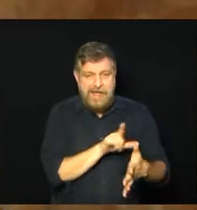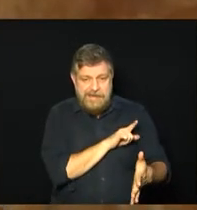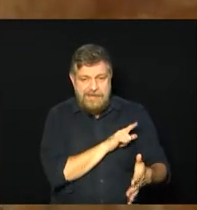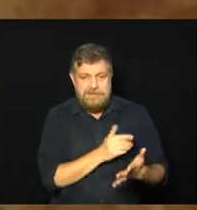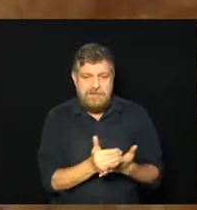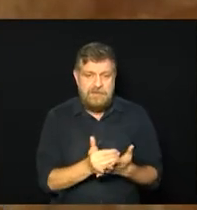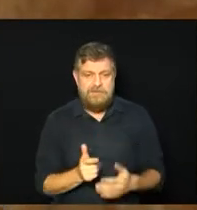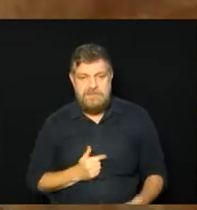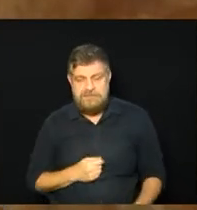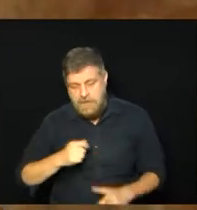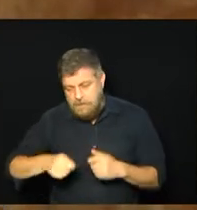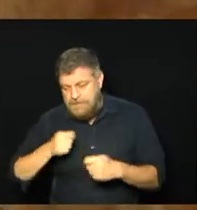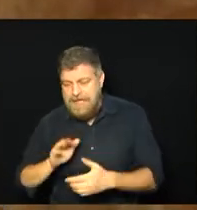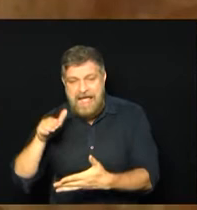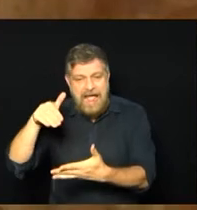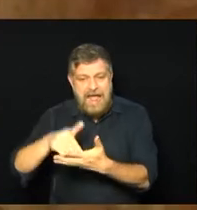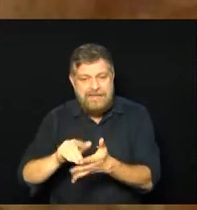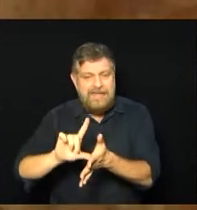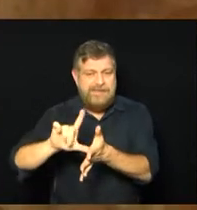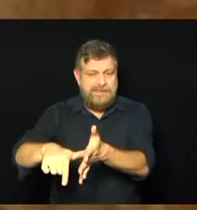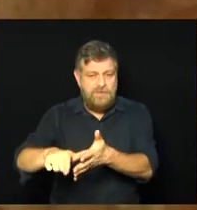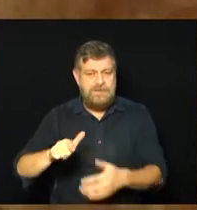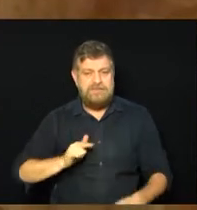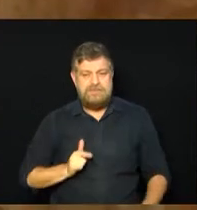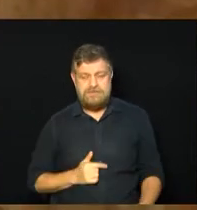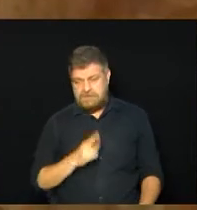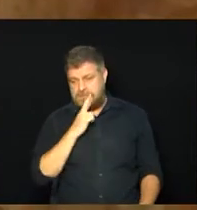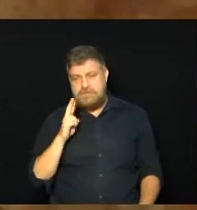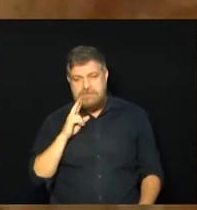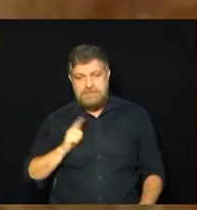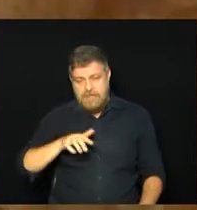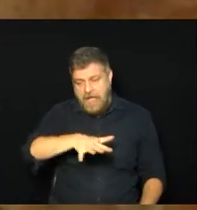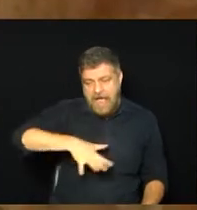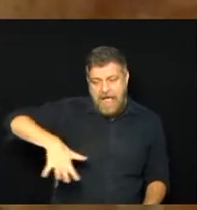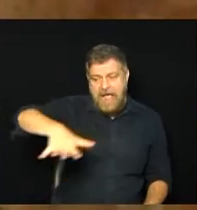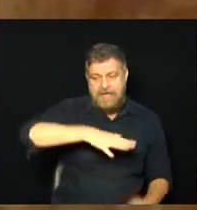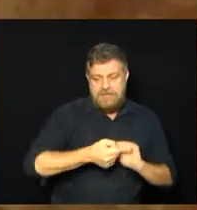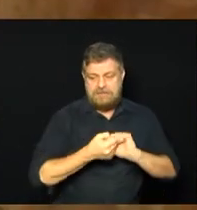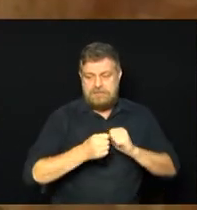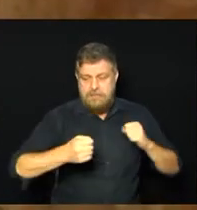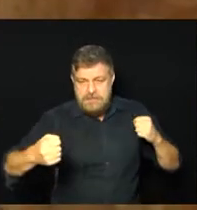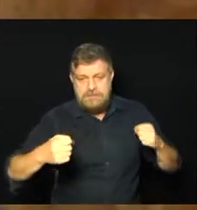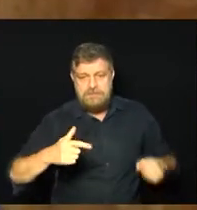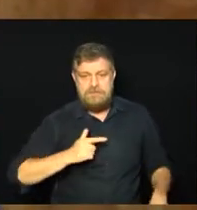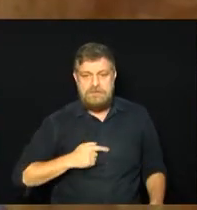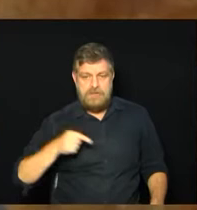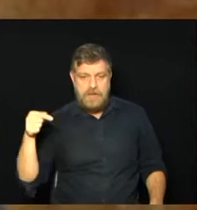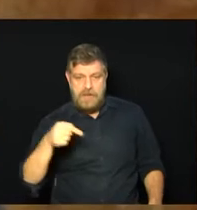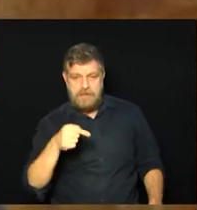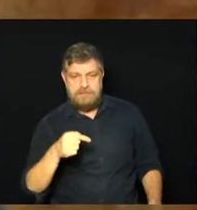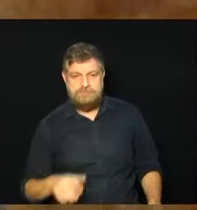ceia vai um pouco mais tarde. Tem estabelecimentos que aumentaram um pouco as suas áreas. Esse estabelecimento é uma área que nesse estabelecimento ela